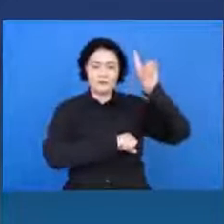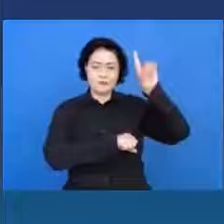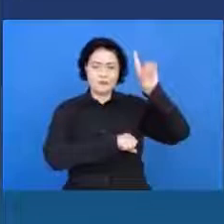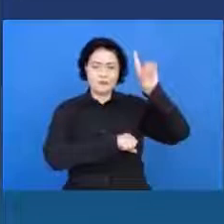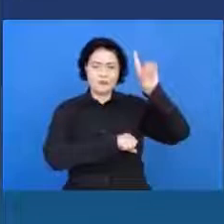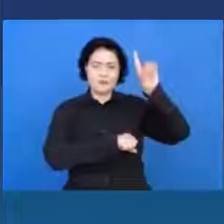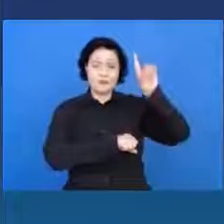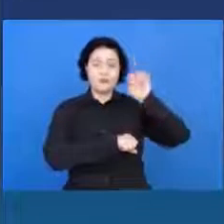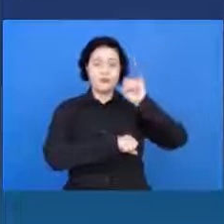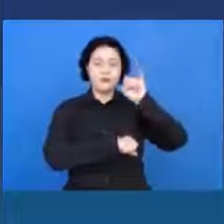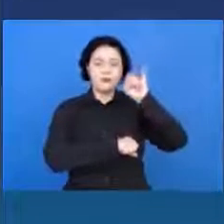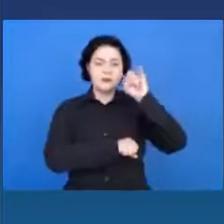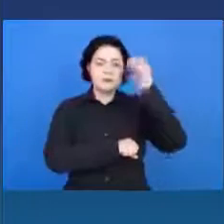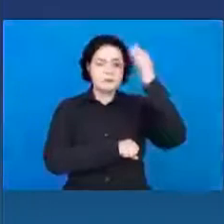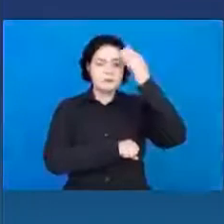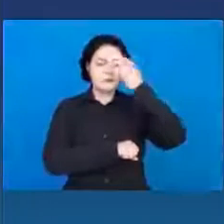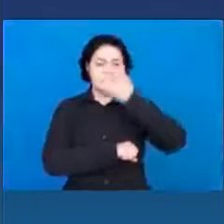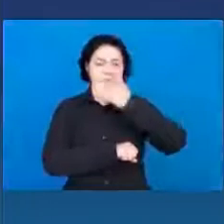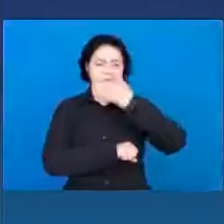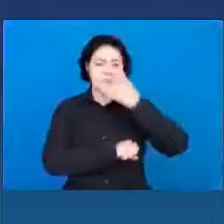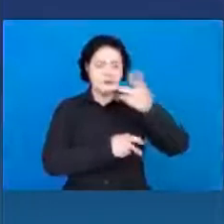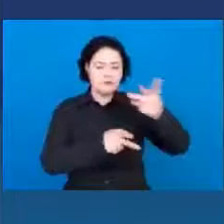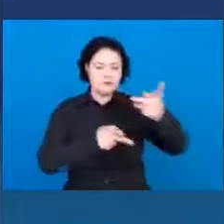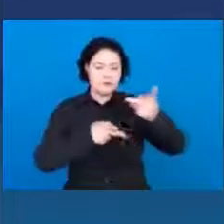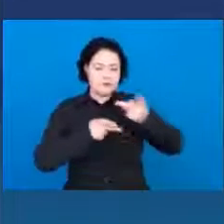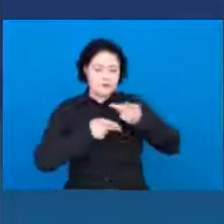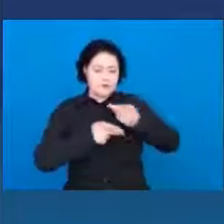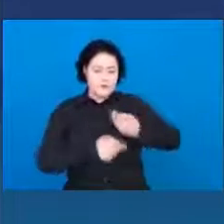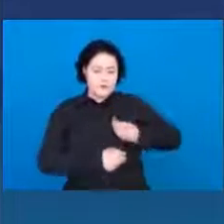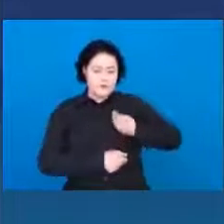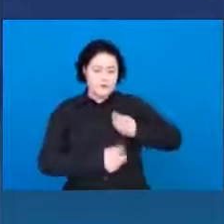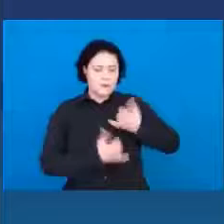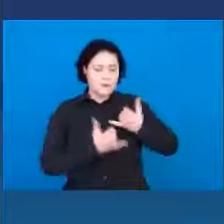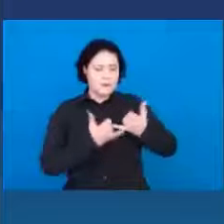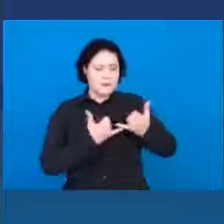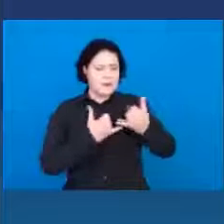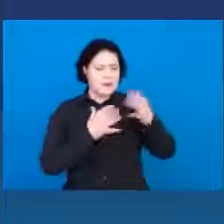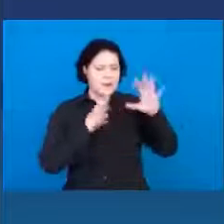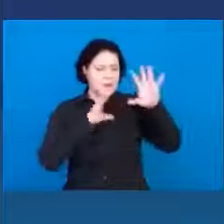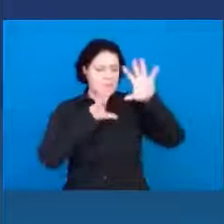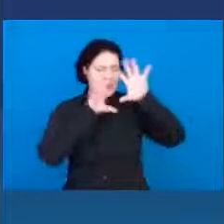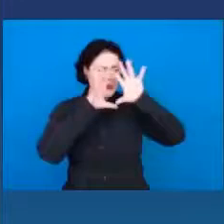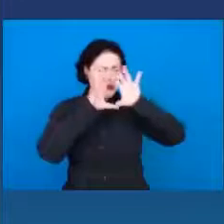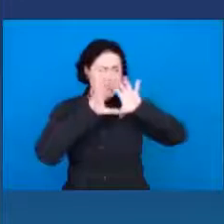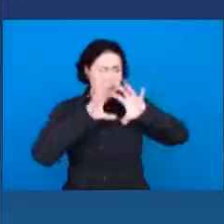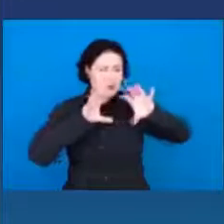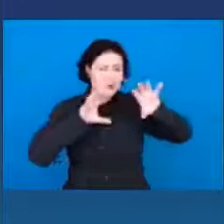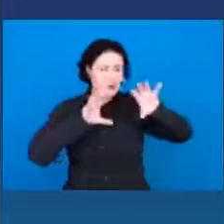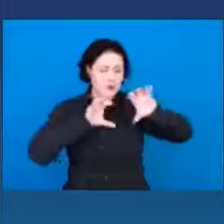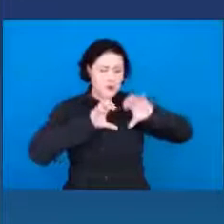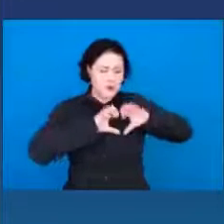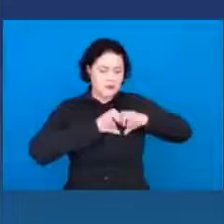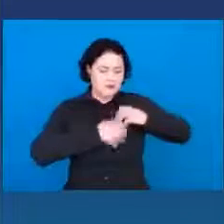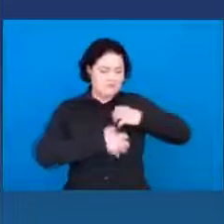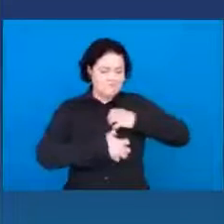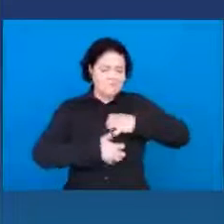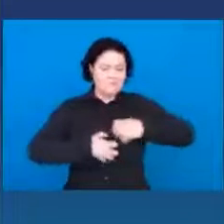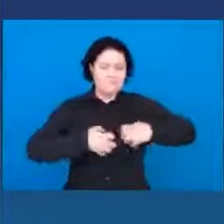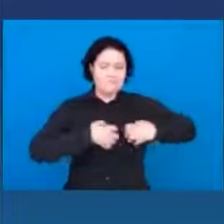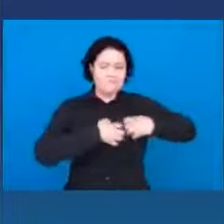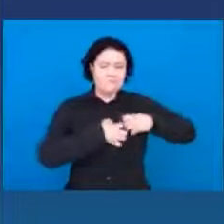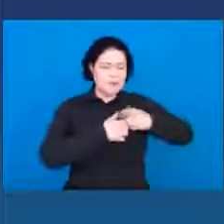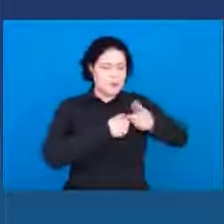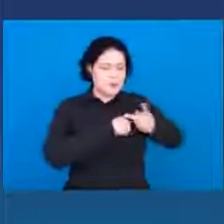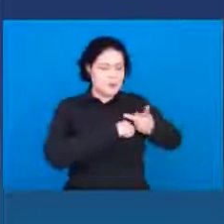em conta as populações visitam a nossa vida e tudo parece Cinza o coração se agita em busca do Senhor